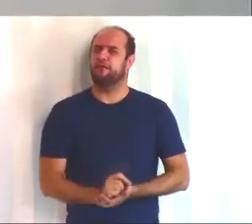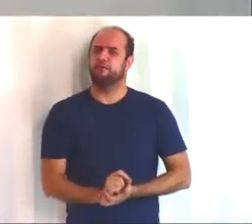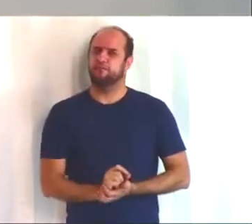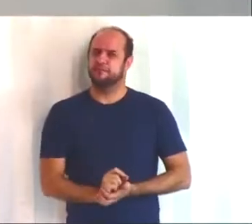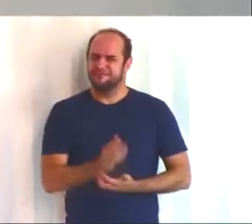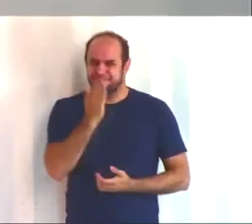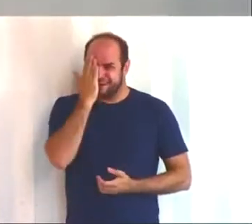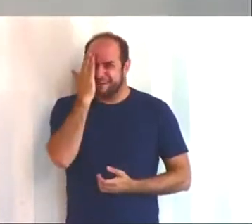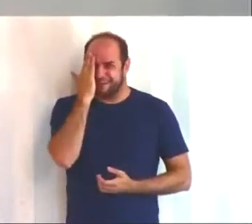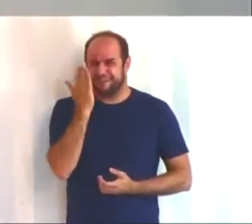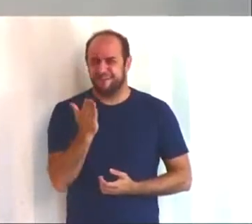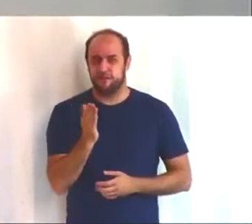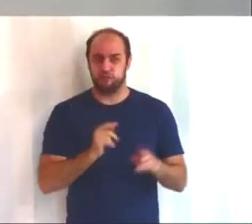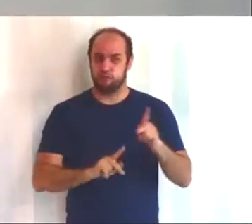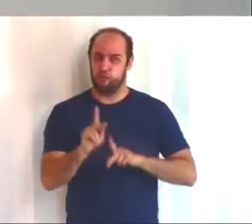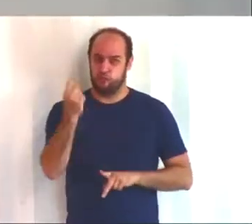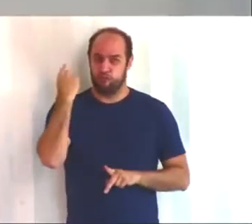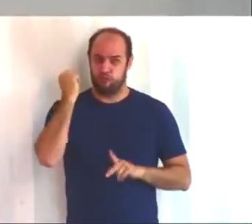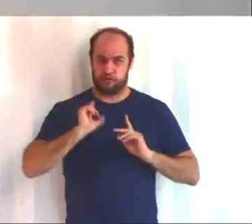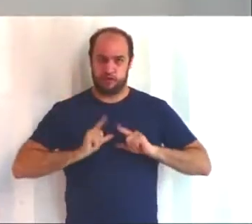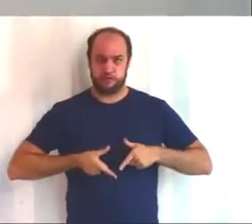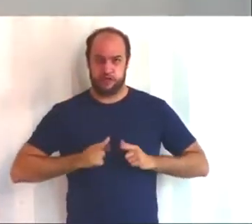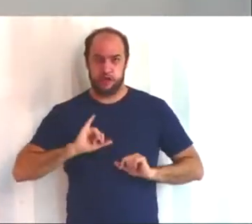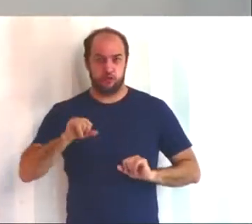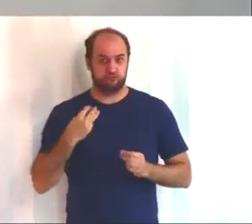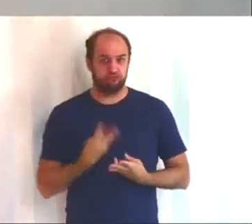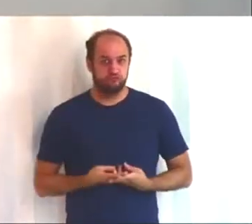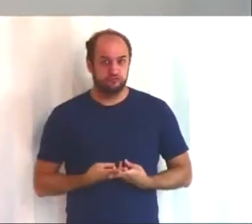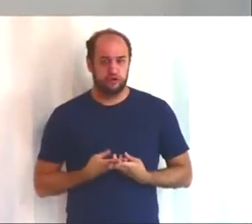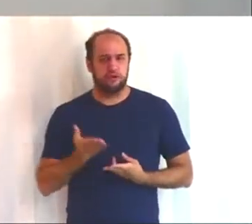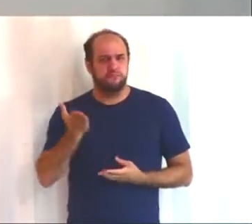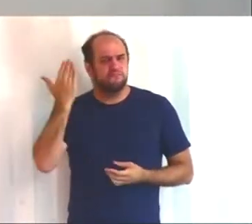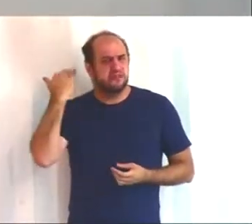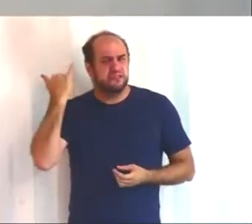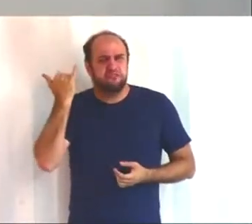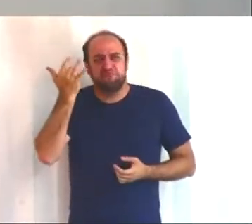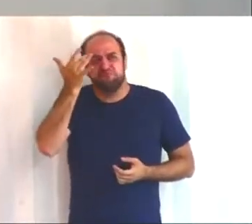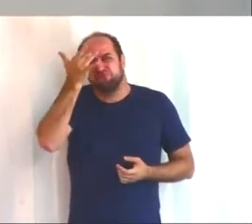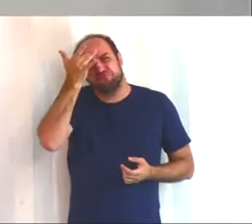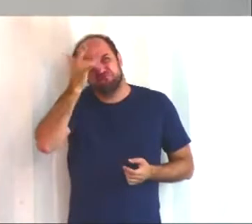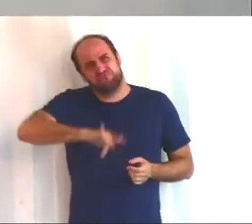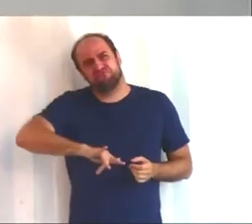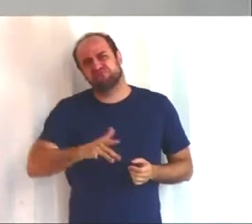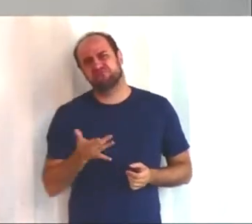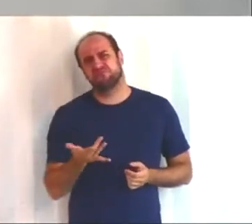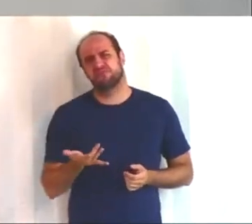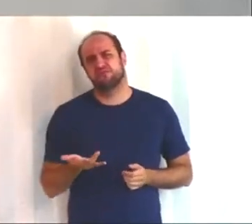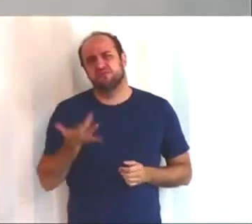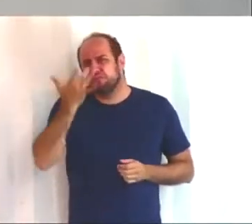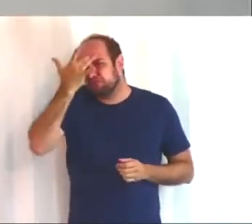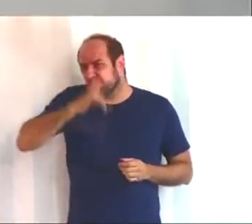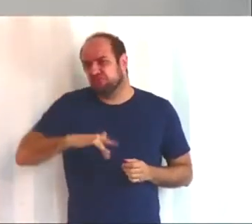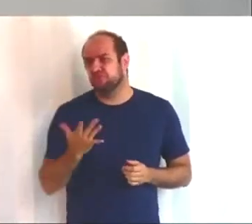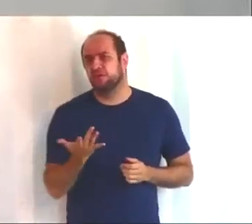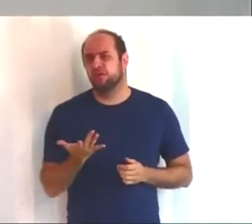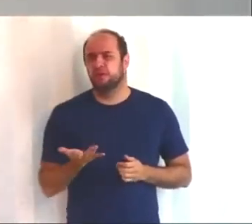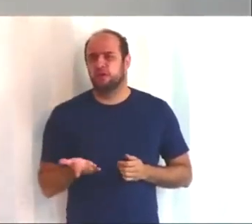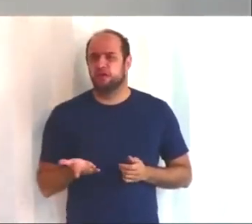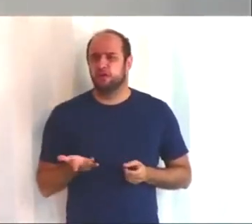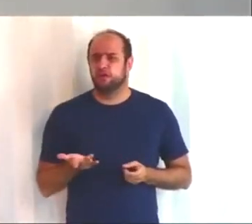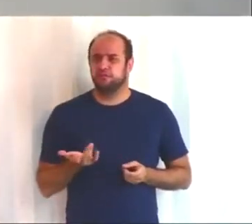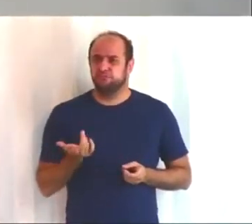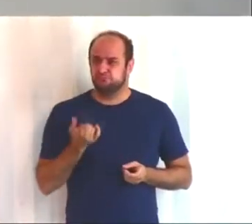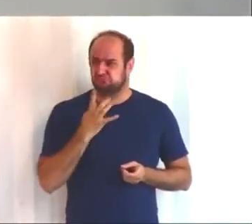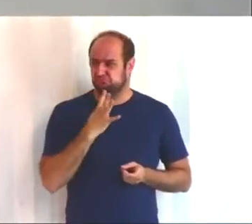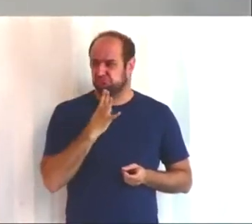temos? O povo de Israel nessa época, o povo de Judá, não tinha isso muito claro. Então vamos tentar aprender com os